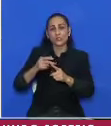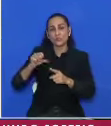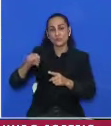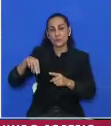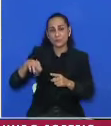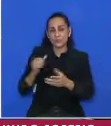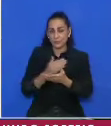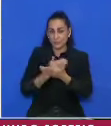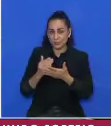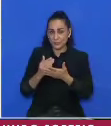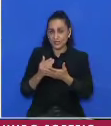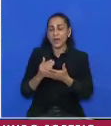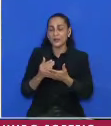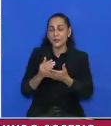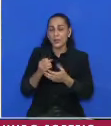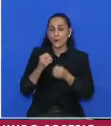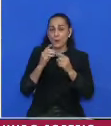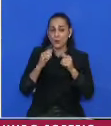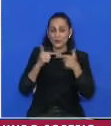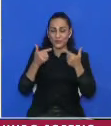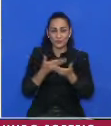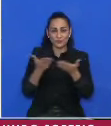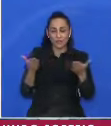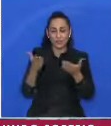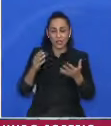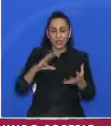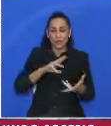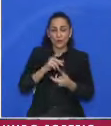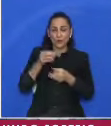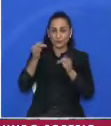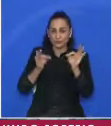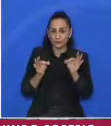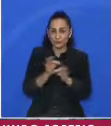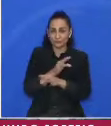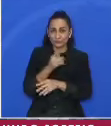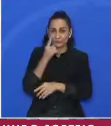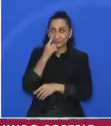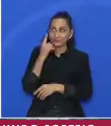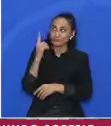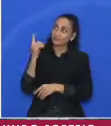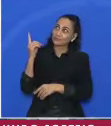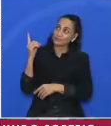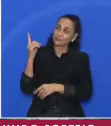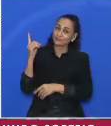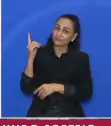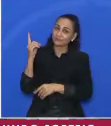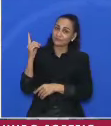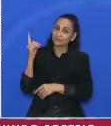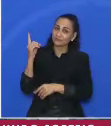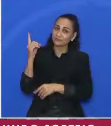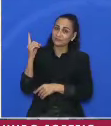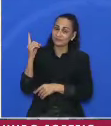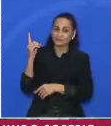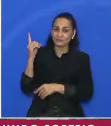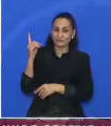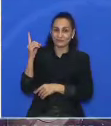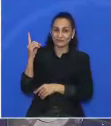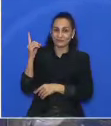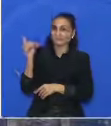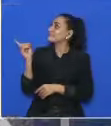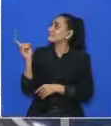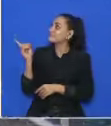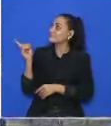Podemos começar? Apostas em mãos. Boa sorte para você. Bolas posicionadas. Vamos lá. Valendo.